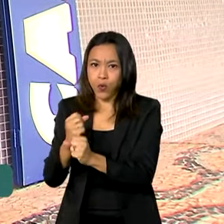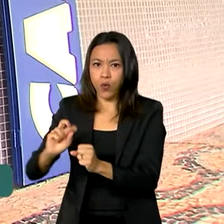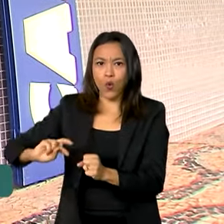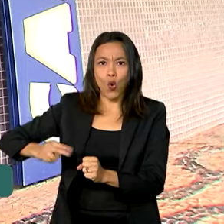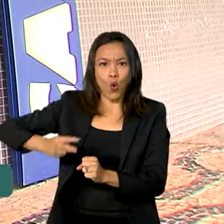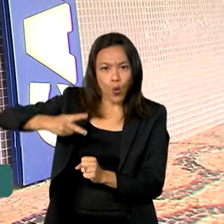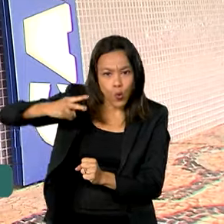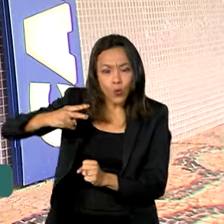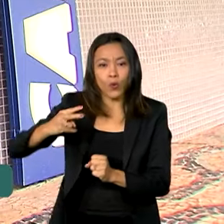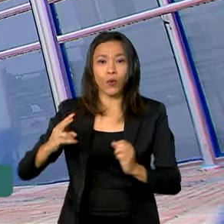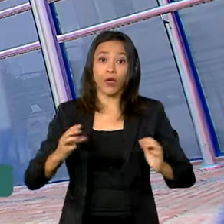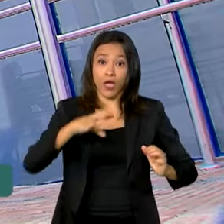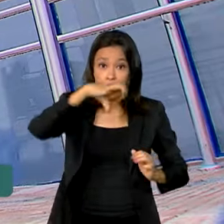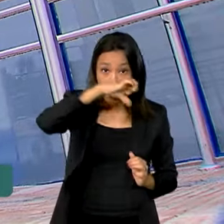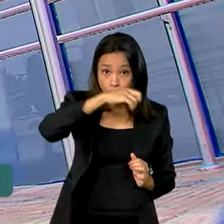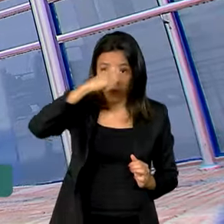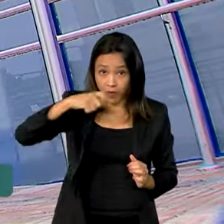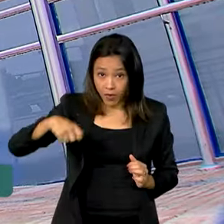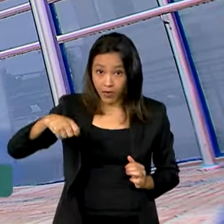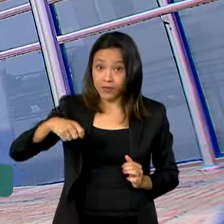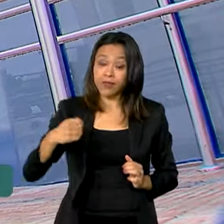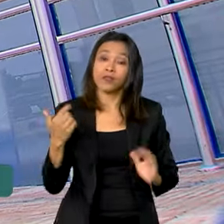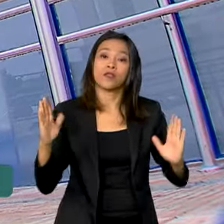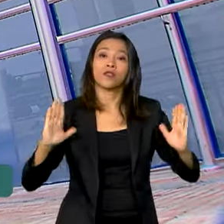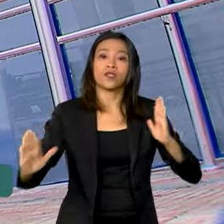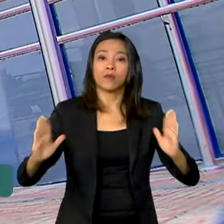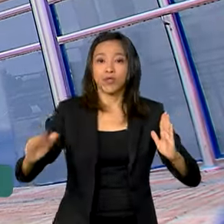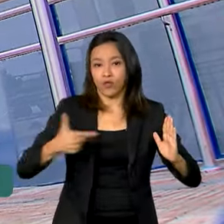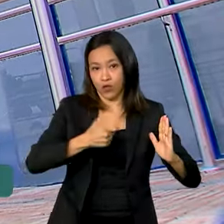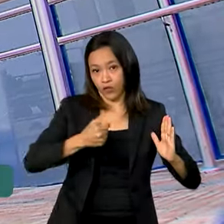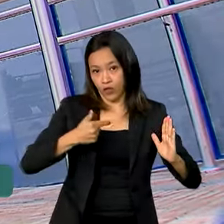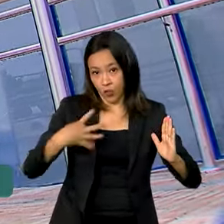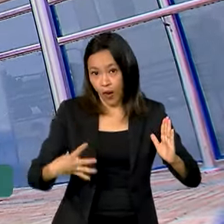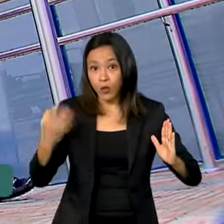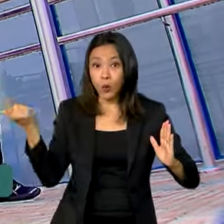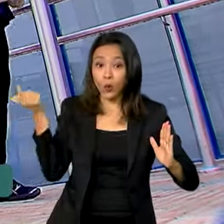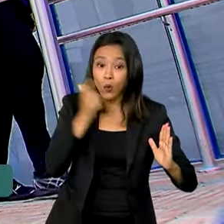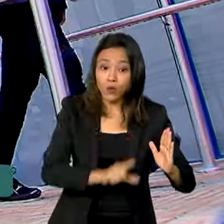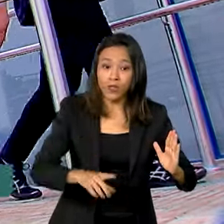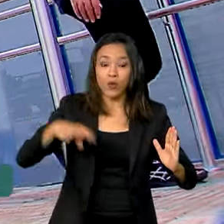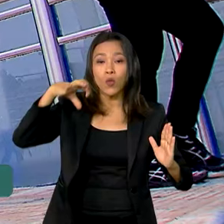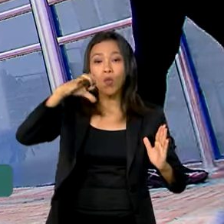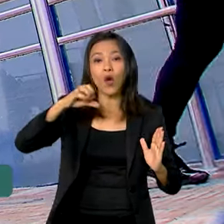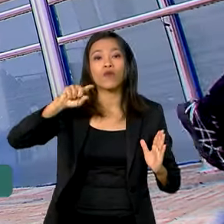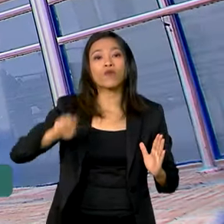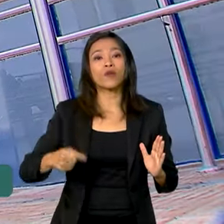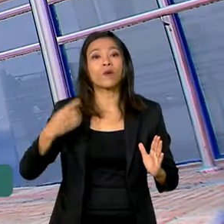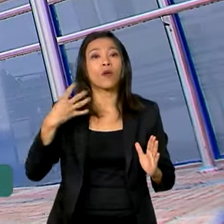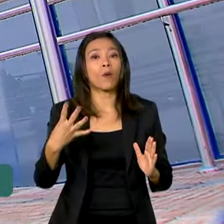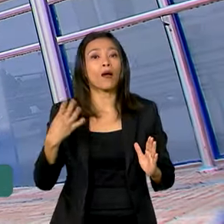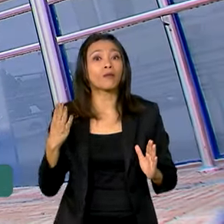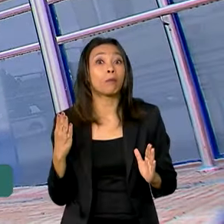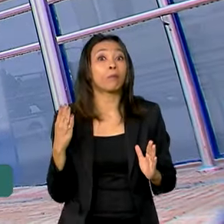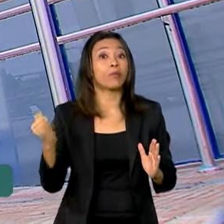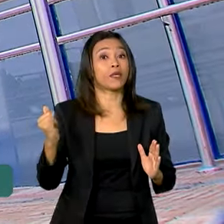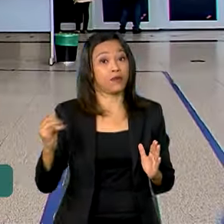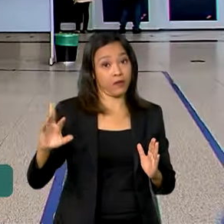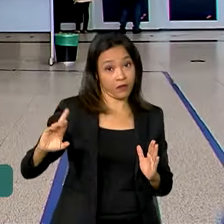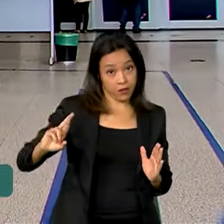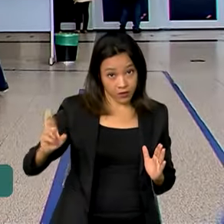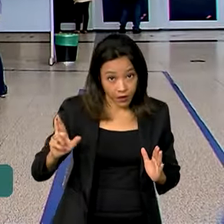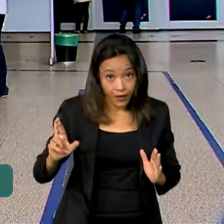nos 9 primeiros meses de 2024 atingiu 9,4 bilhões de